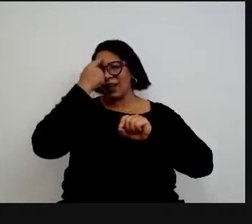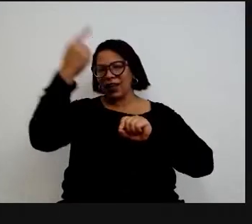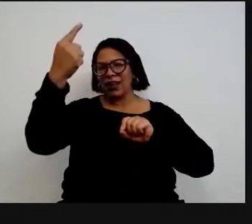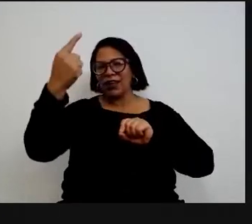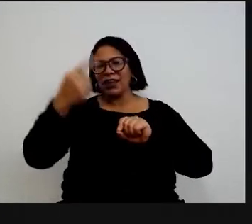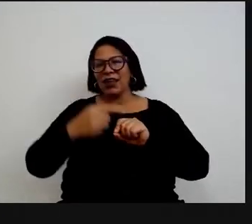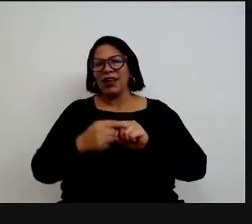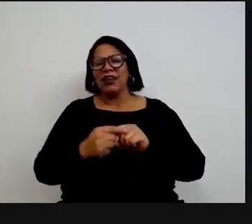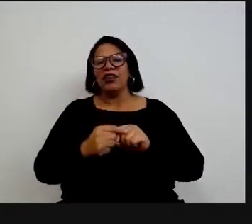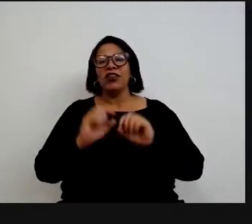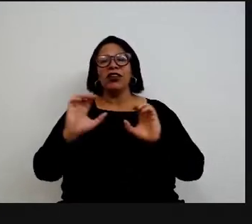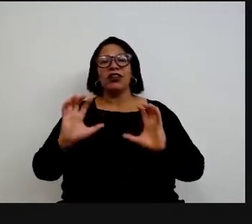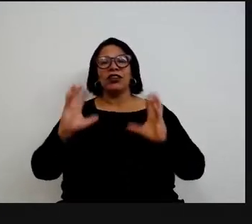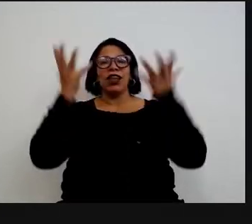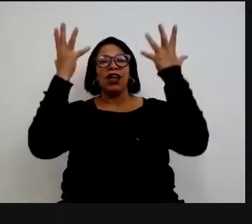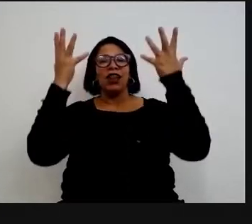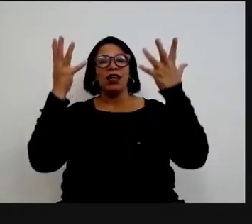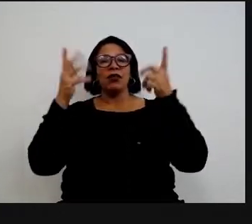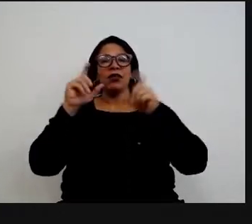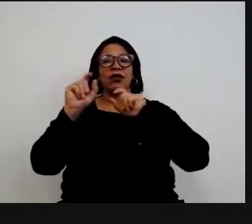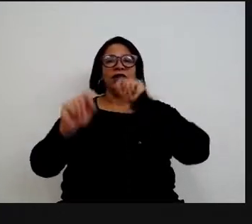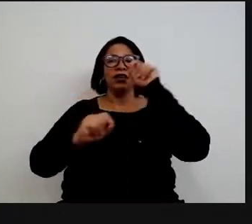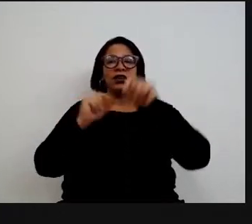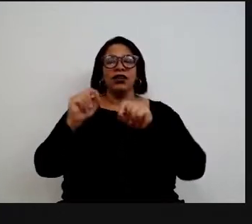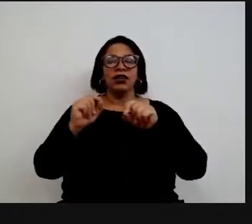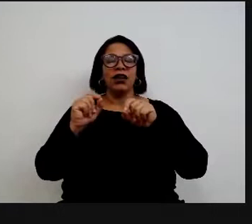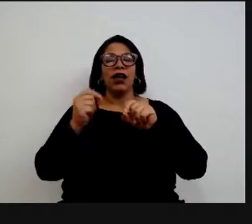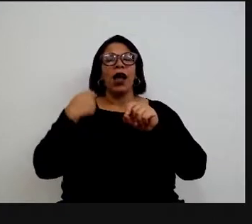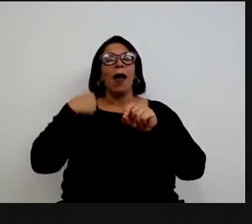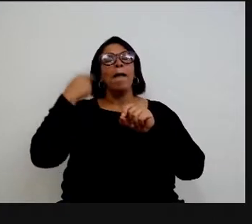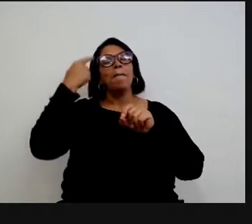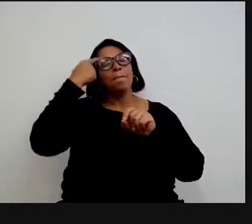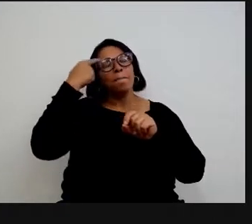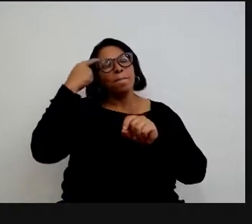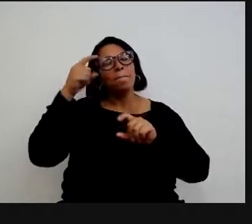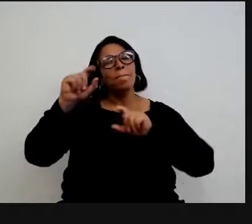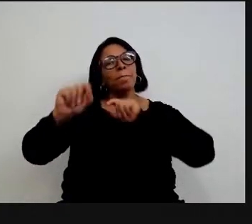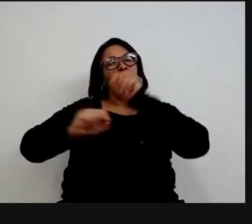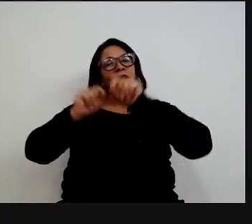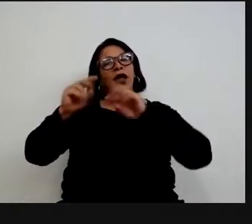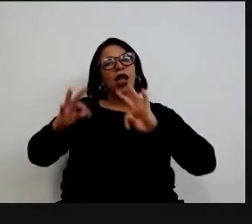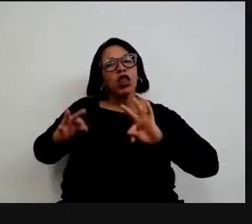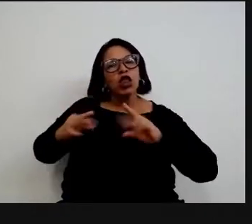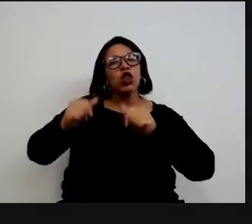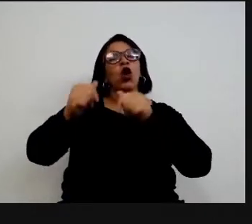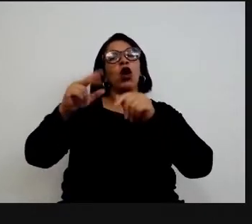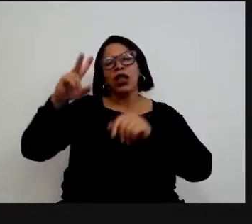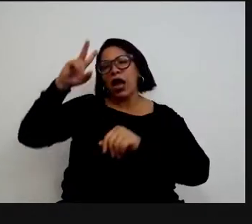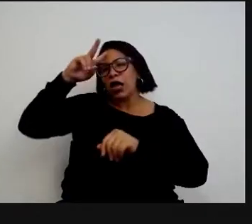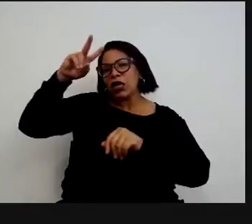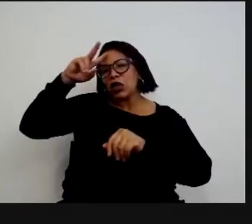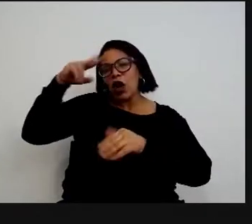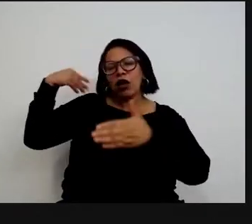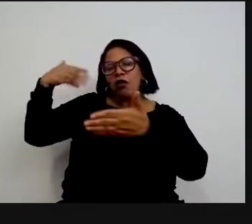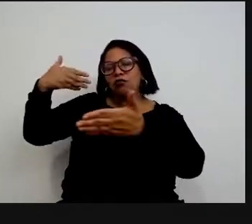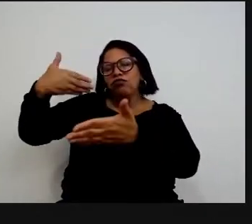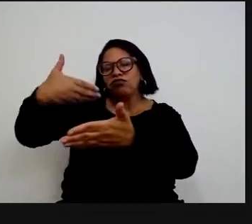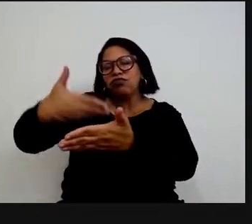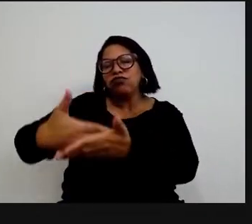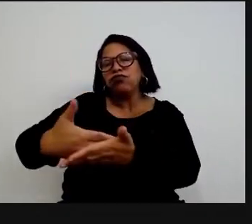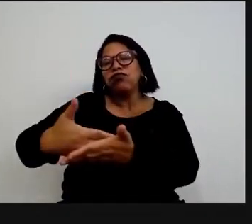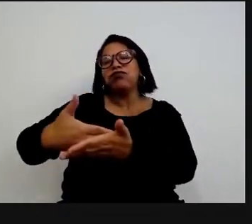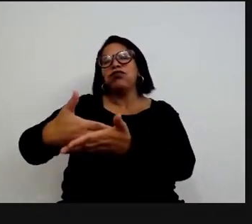ideia de celebrar e de trazer à tona toda essa história, né? Uma